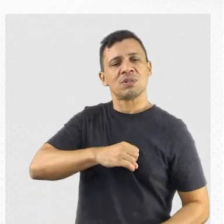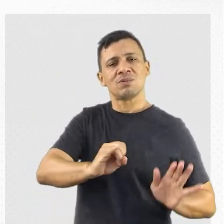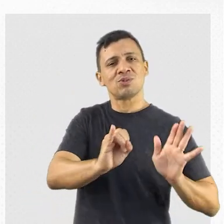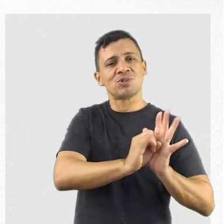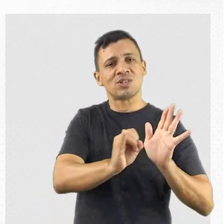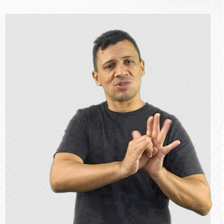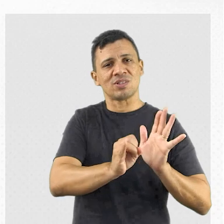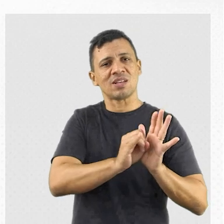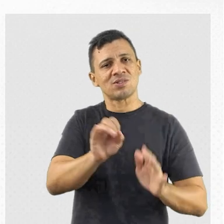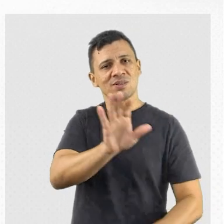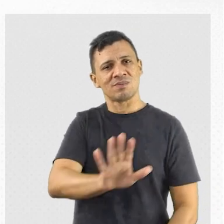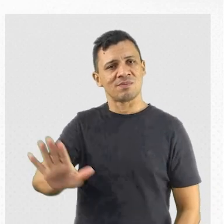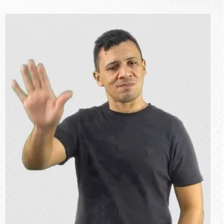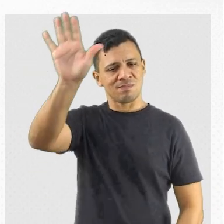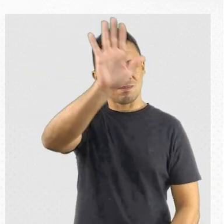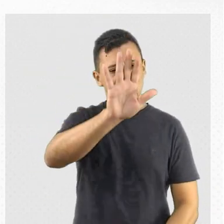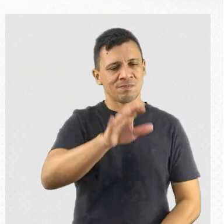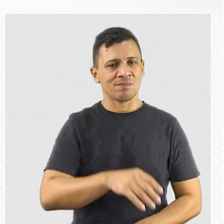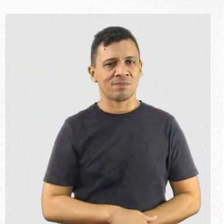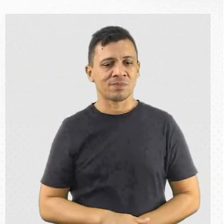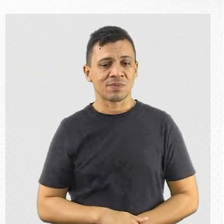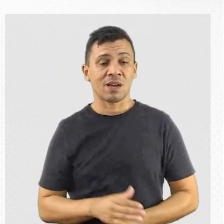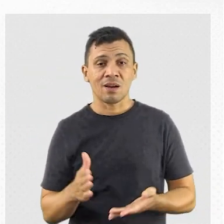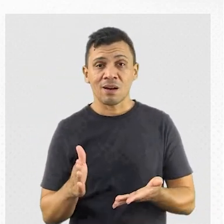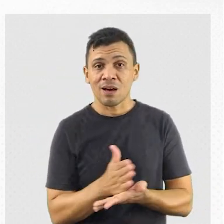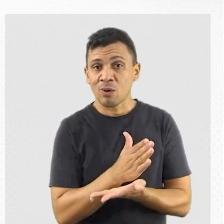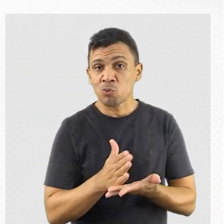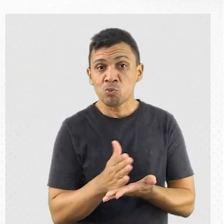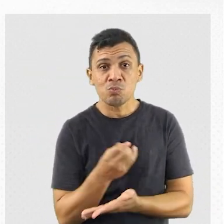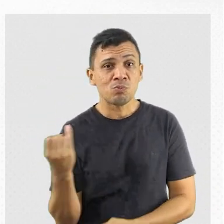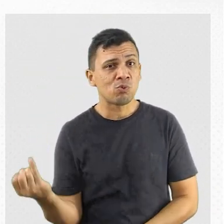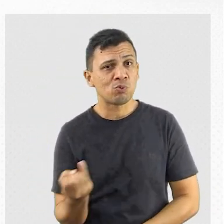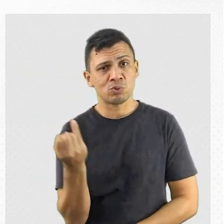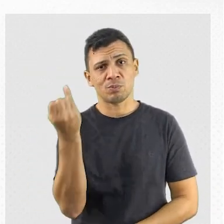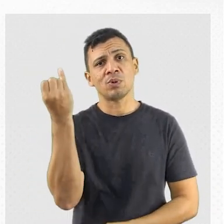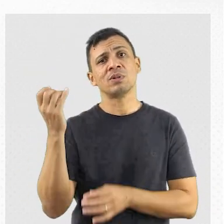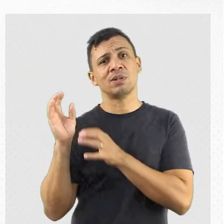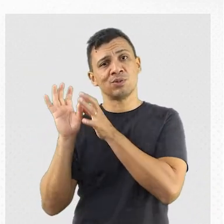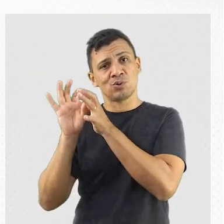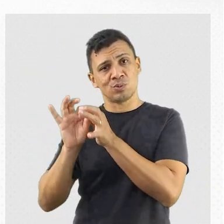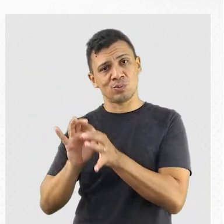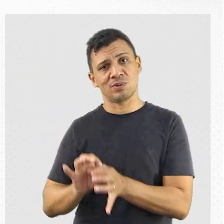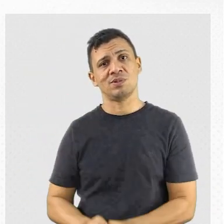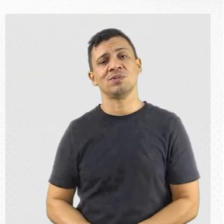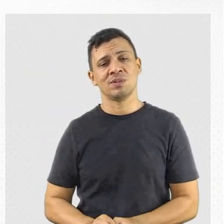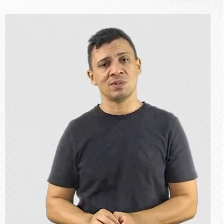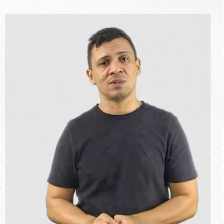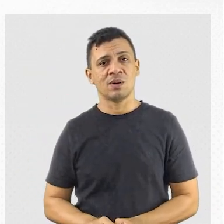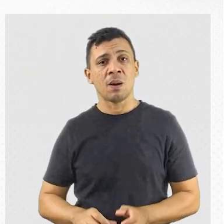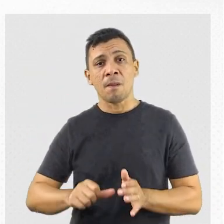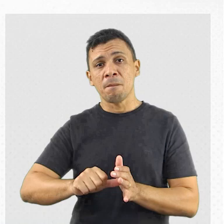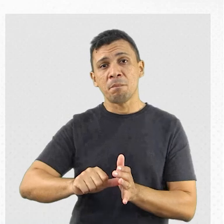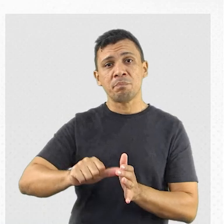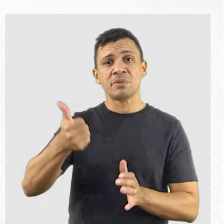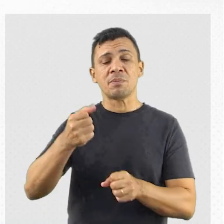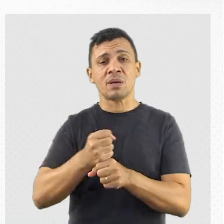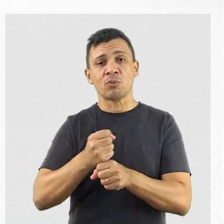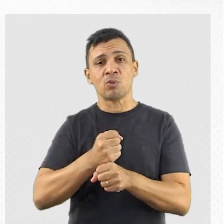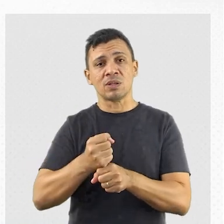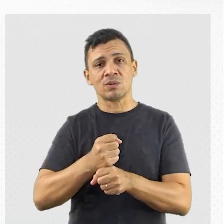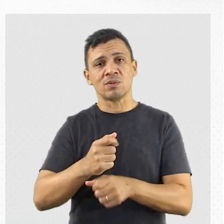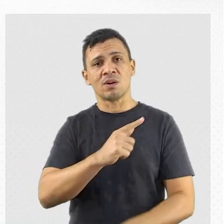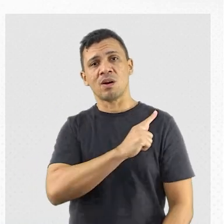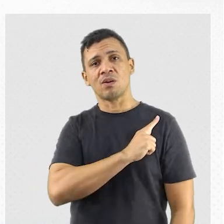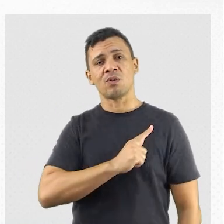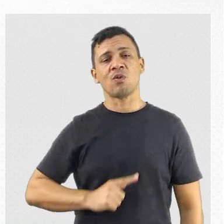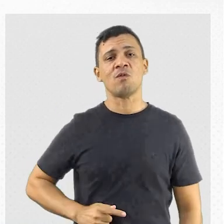formada por Émile Durkheim, por Karl Marx e por Max Weber, e a forma como cada um deles estava refletindo sobre essa relação